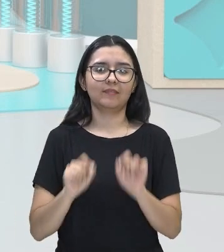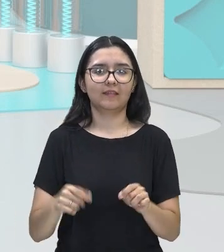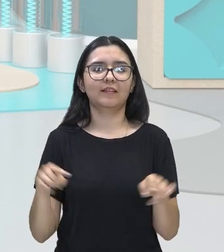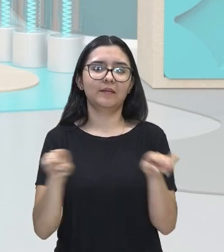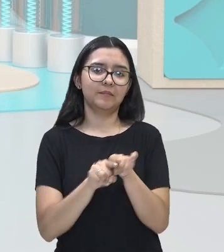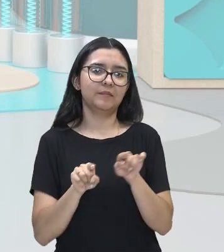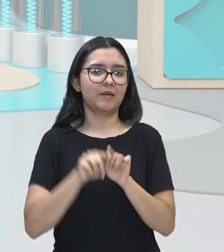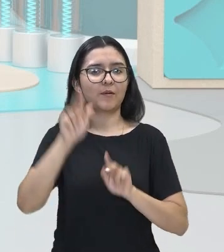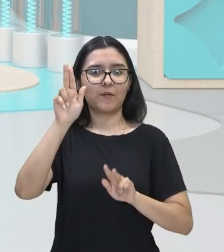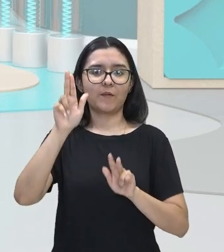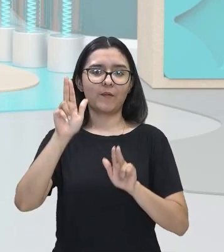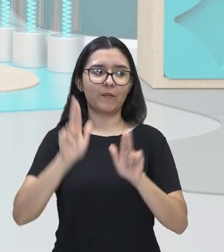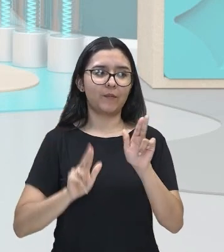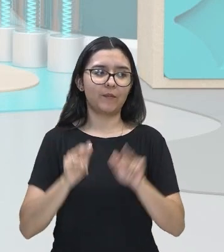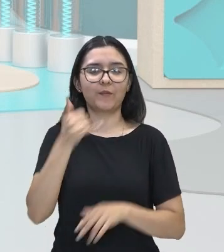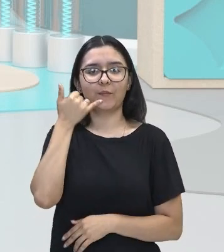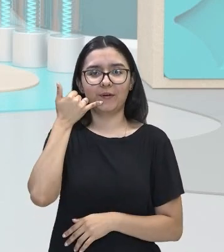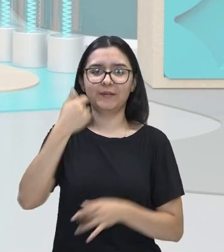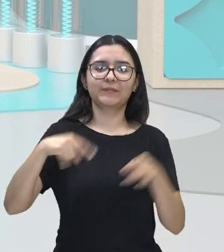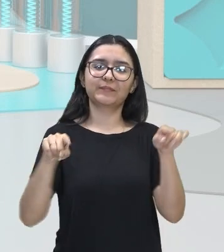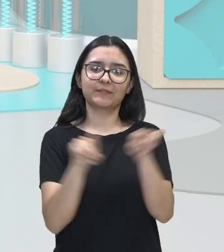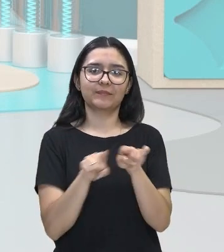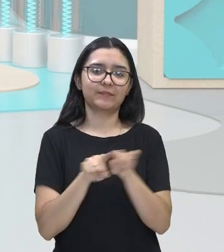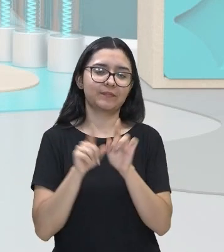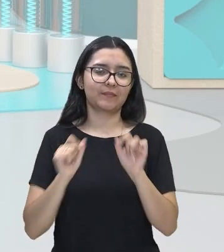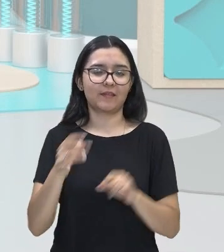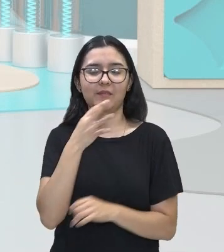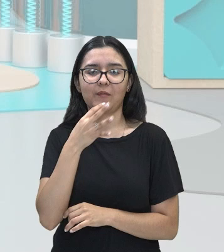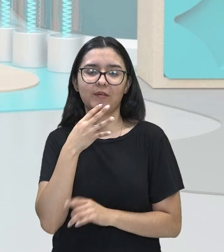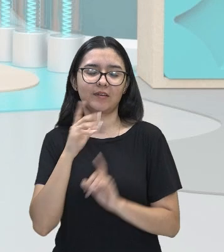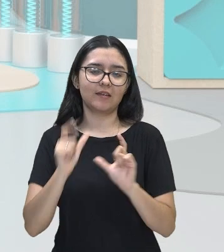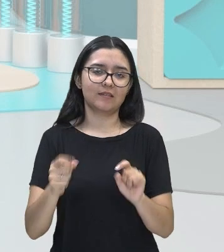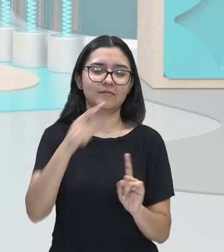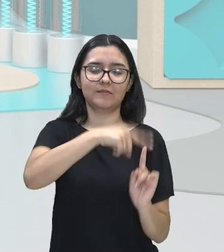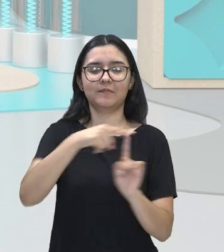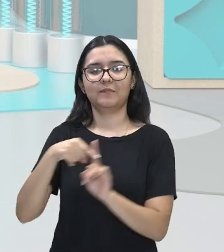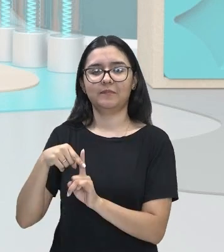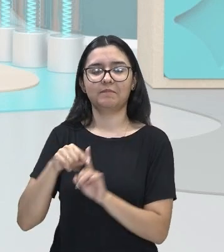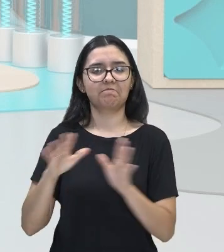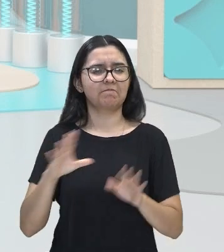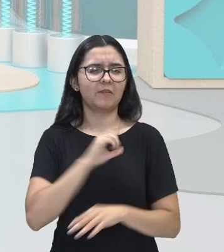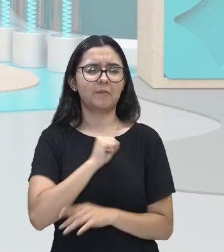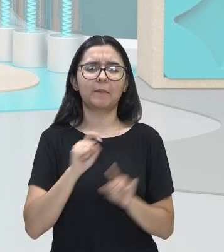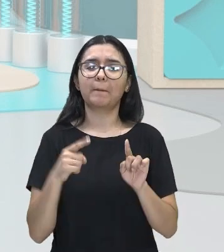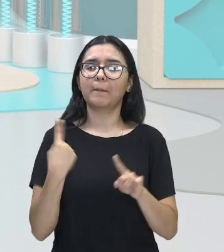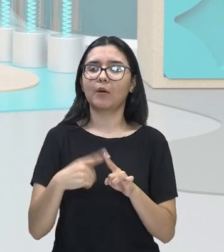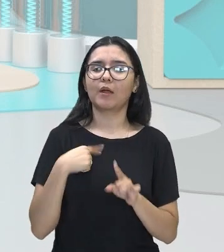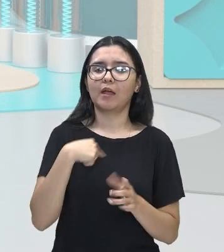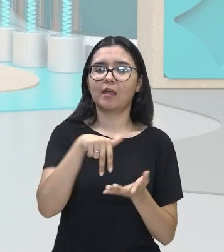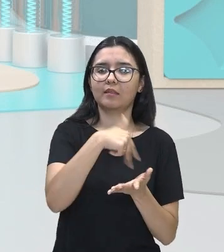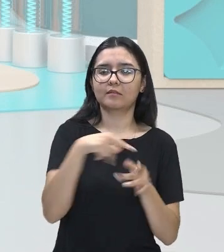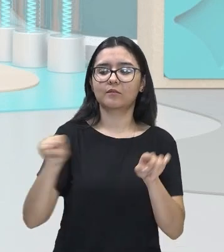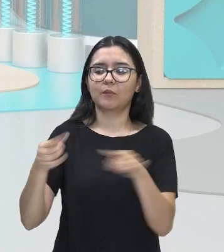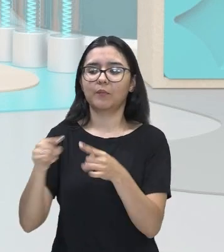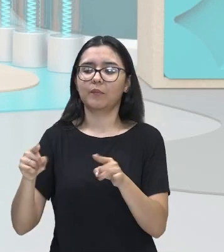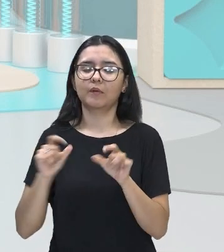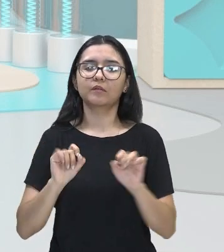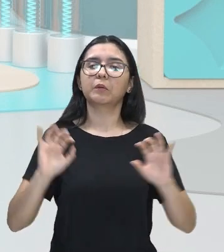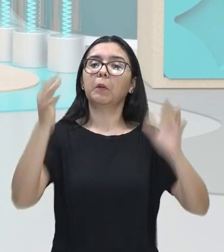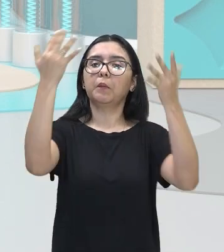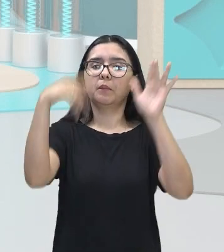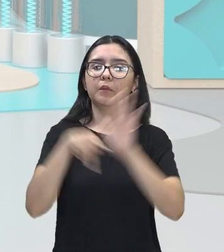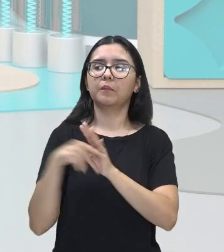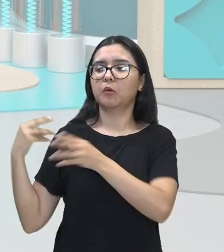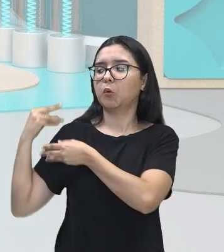um porto-riquenho, que não conheça esse estilo e que não ame. Isso porque a dança e a música da salsa são celebrações de uma